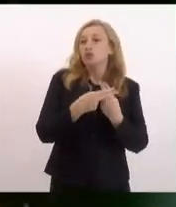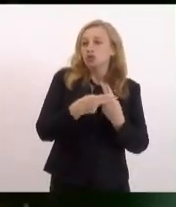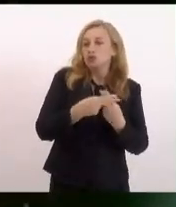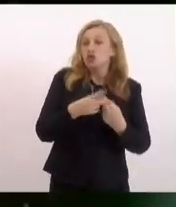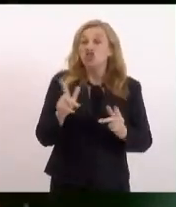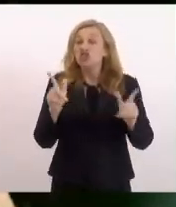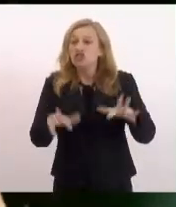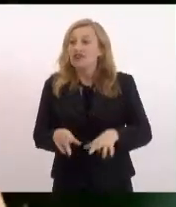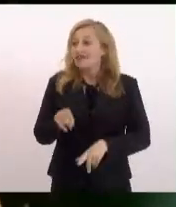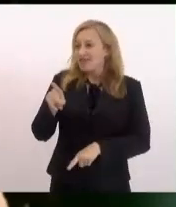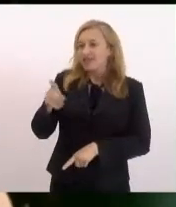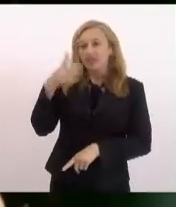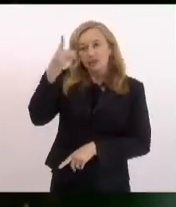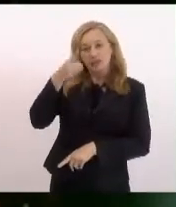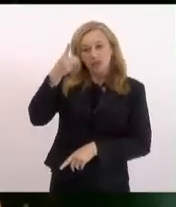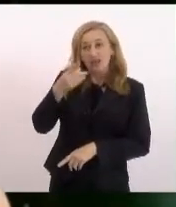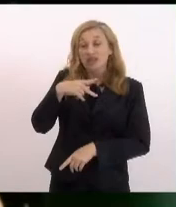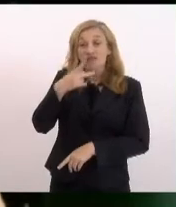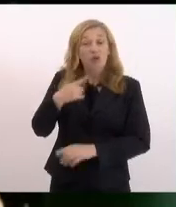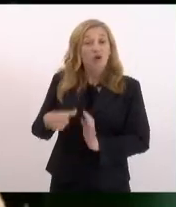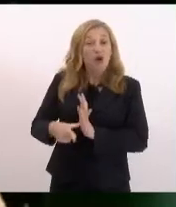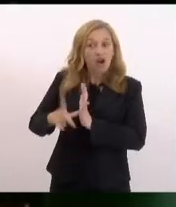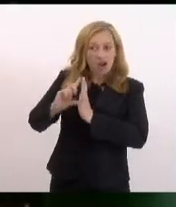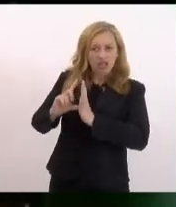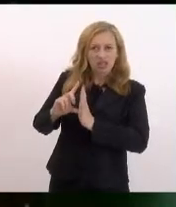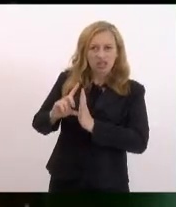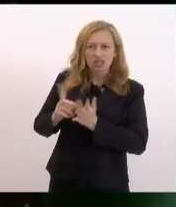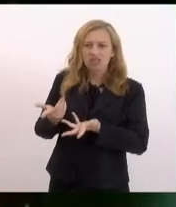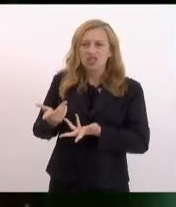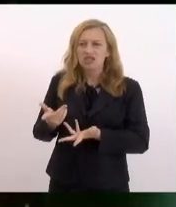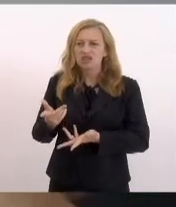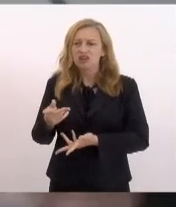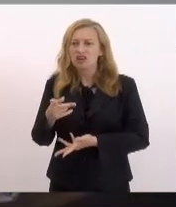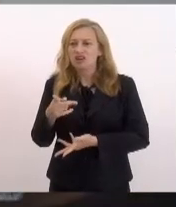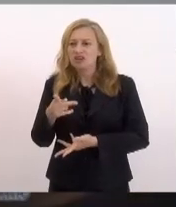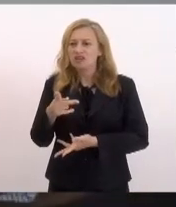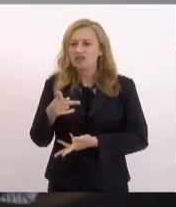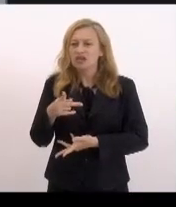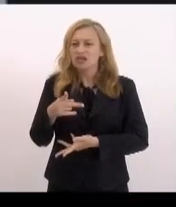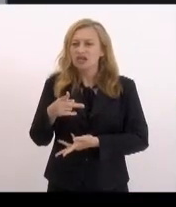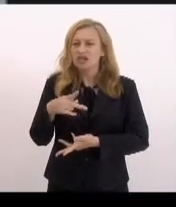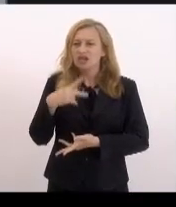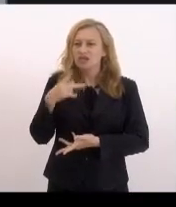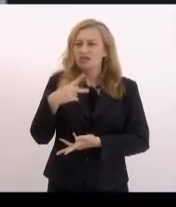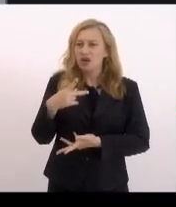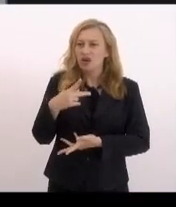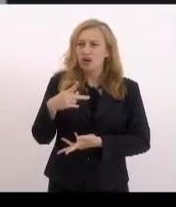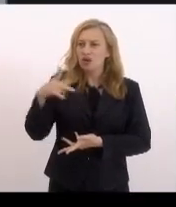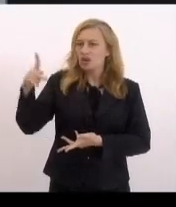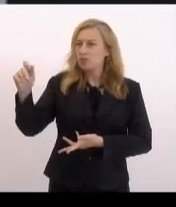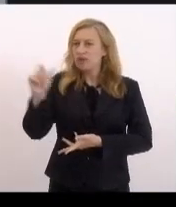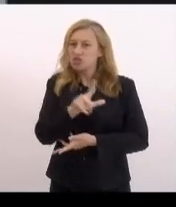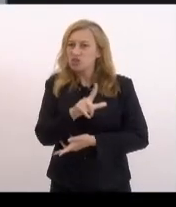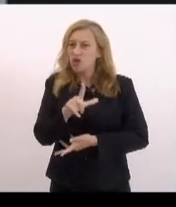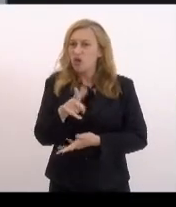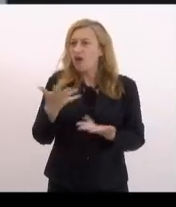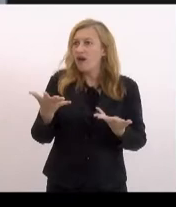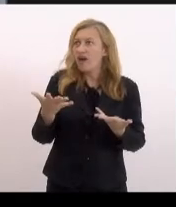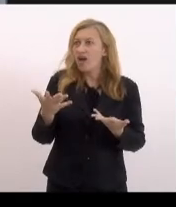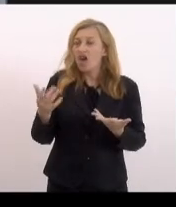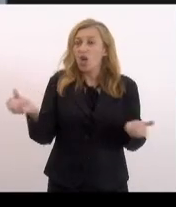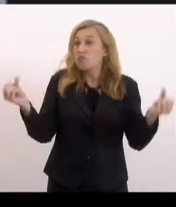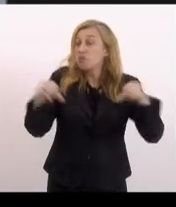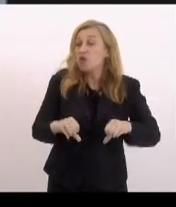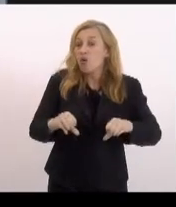desse deputado que nos antecedeu e colocou a peste sobre o PSOL como se fosse, né, o